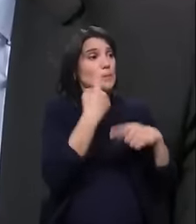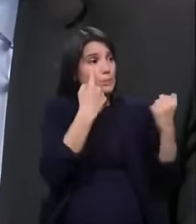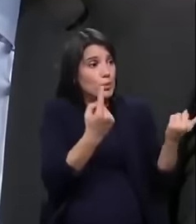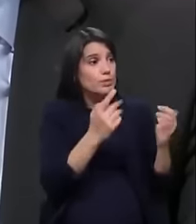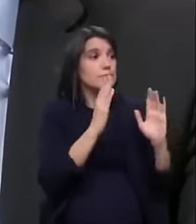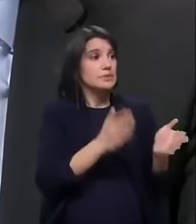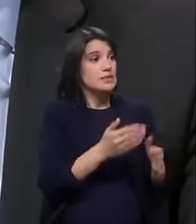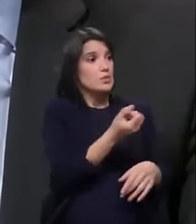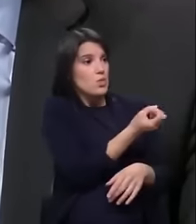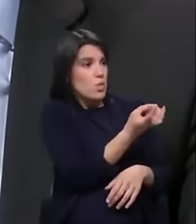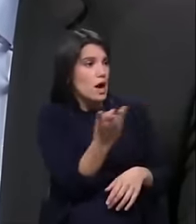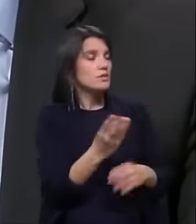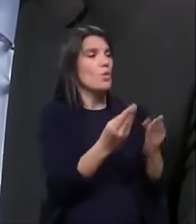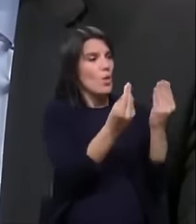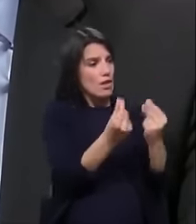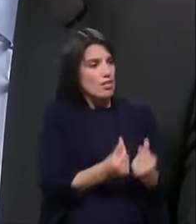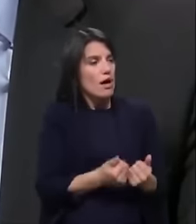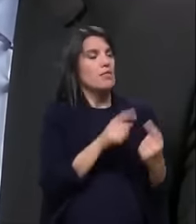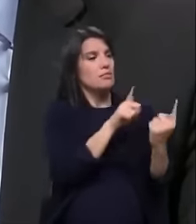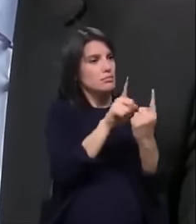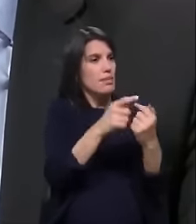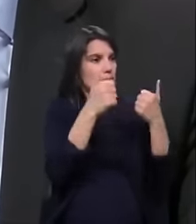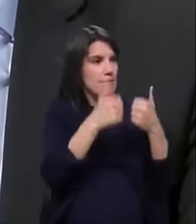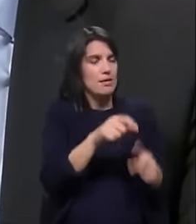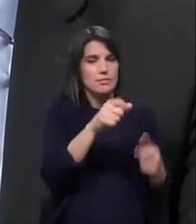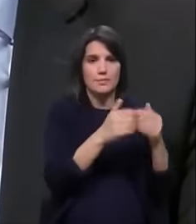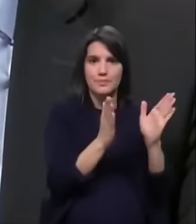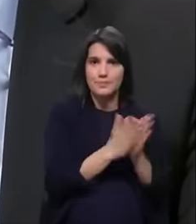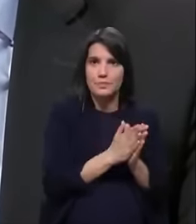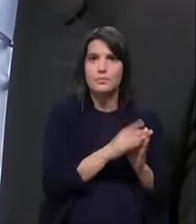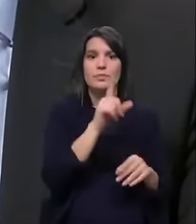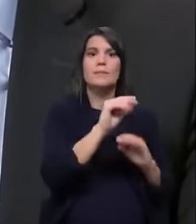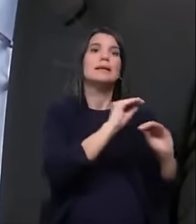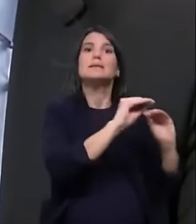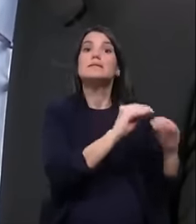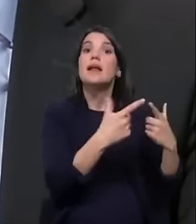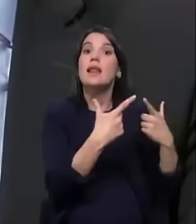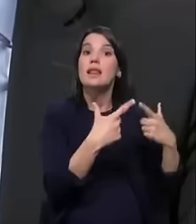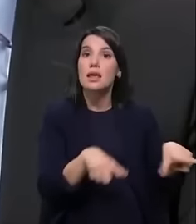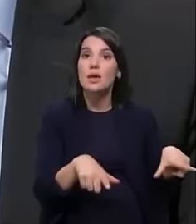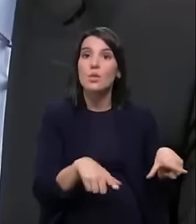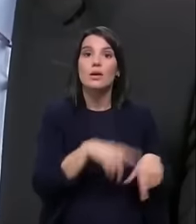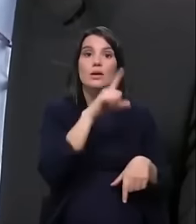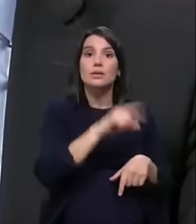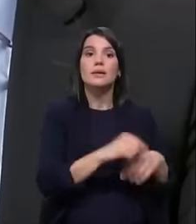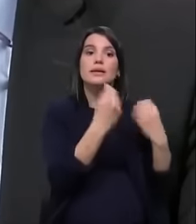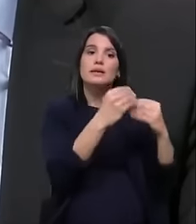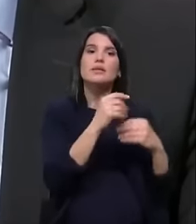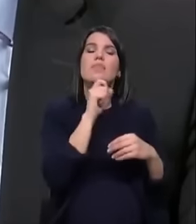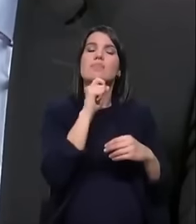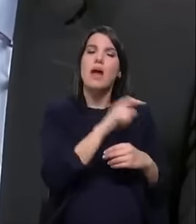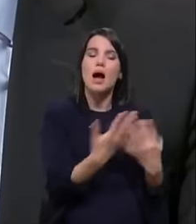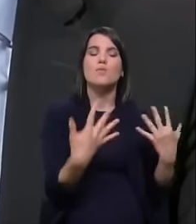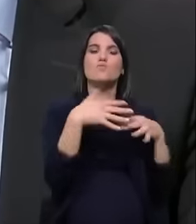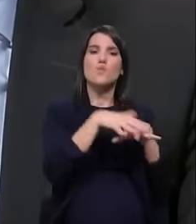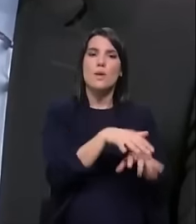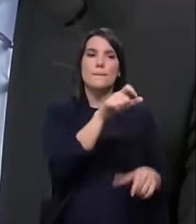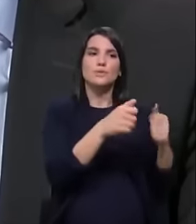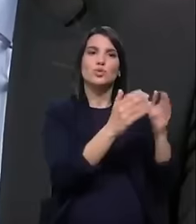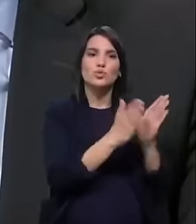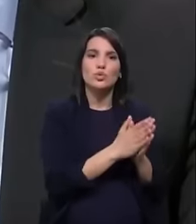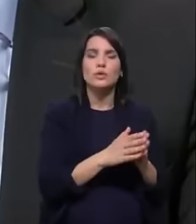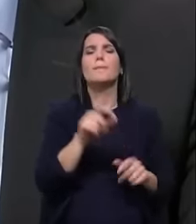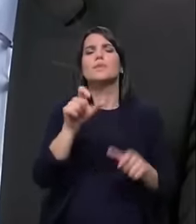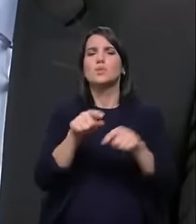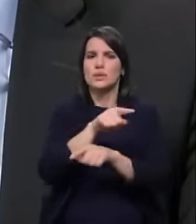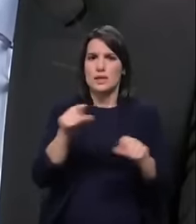em quantidade e em qualidade suficiente para toda a gente, é ensinando a língua e permitindo a integração de todas Mariana, as pessoas que chegam a Portugal. Mariana, esses